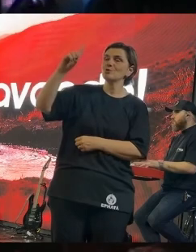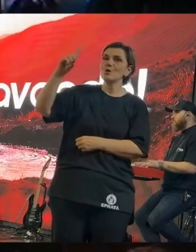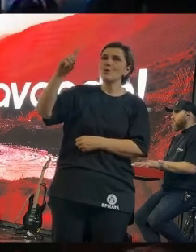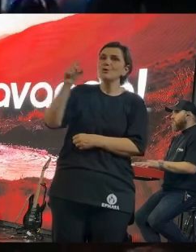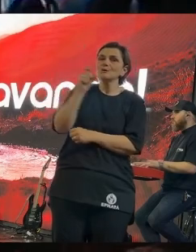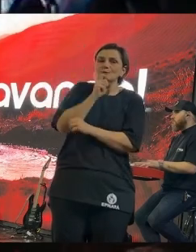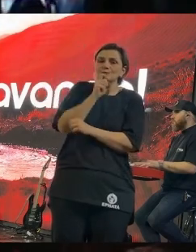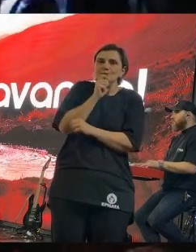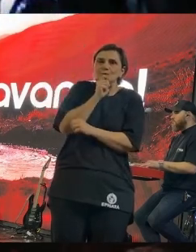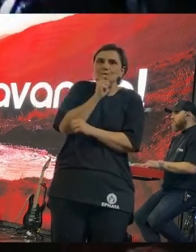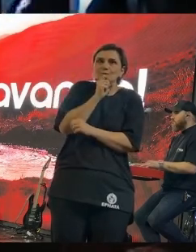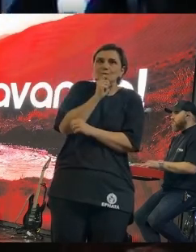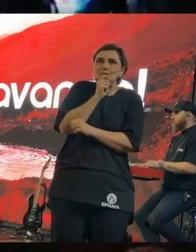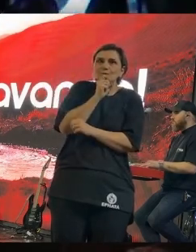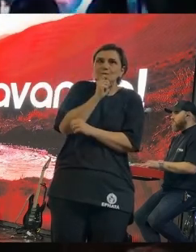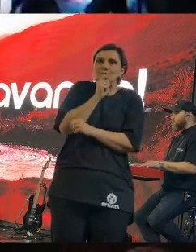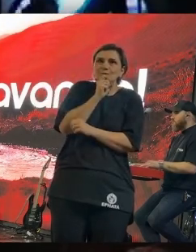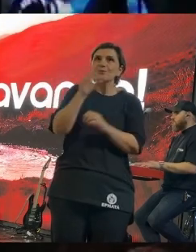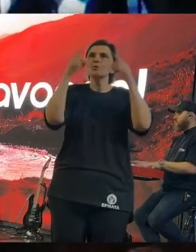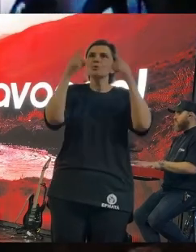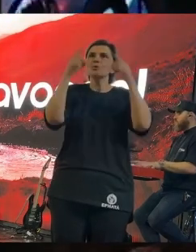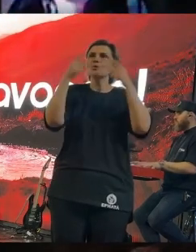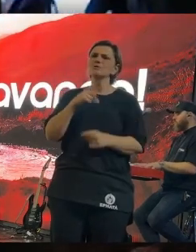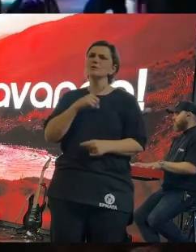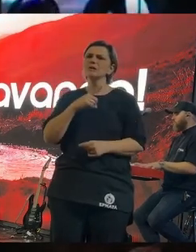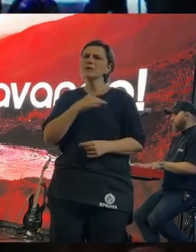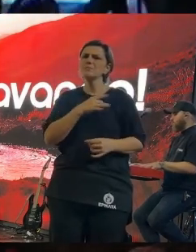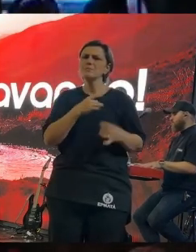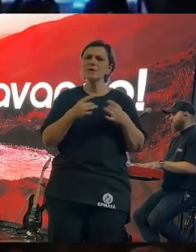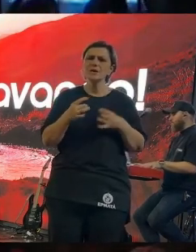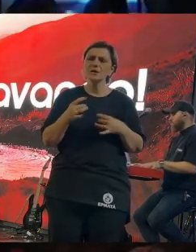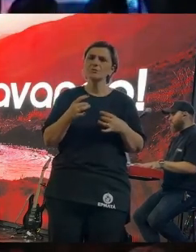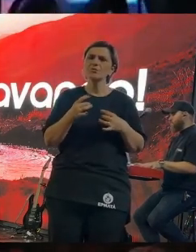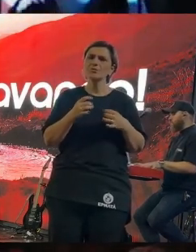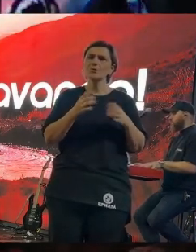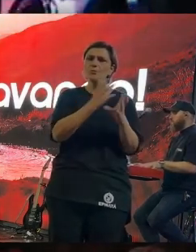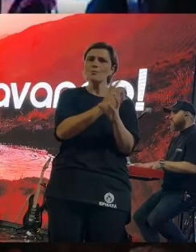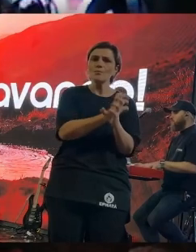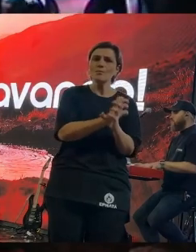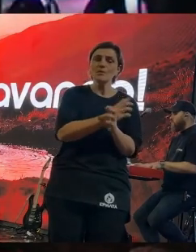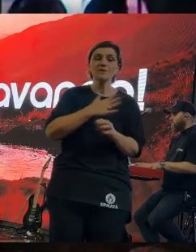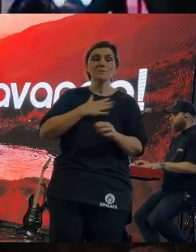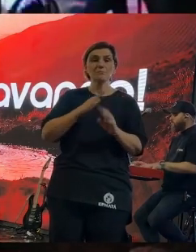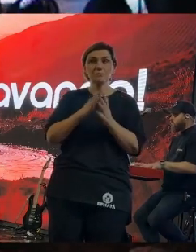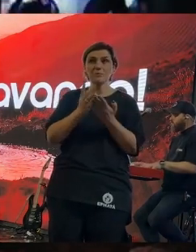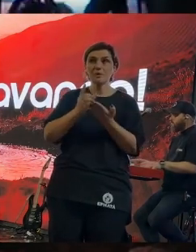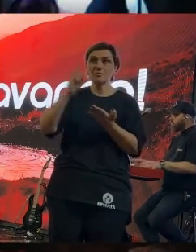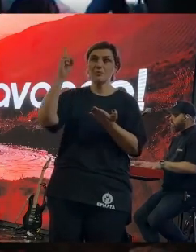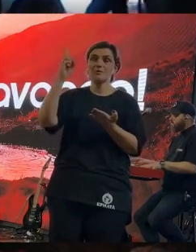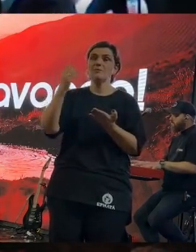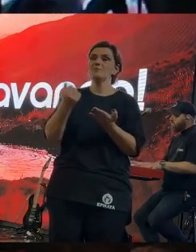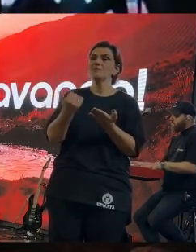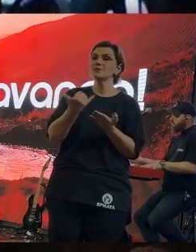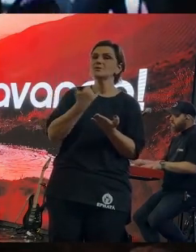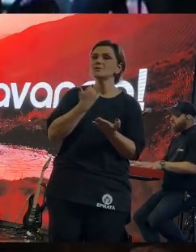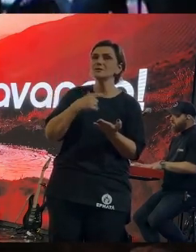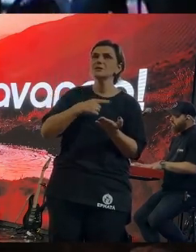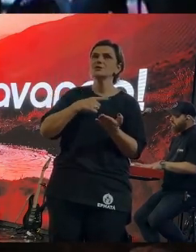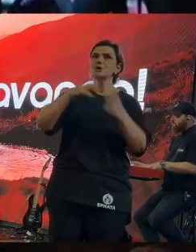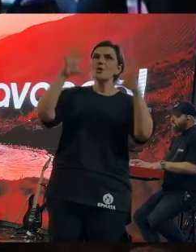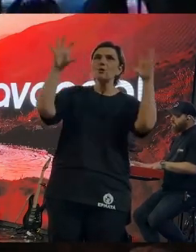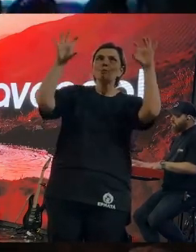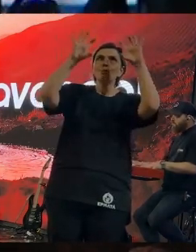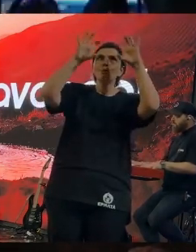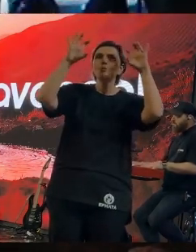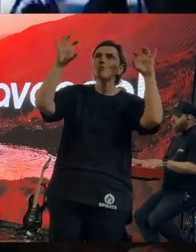noite. Por que você está com medo do deserto, se a minha Bíblia diz que havia uma nuvem que protegia